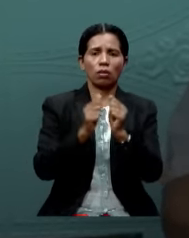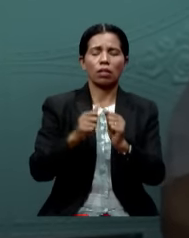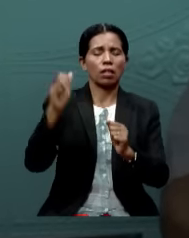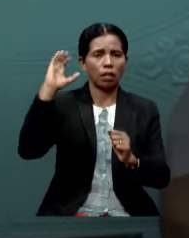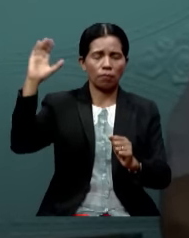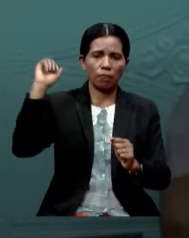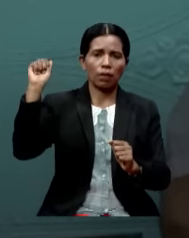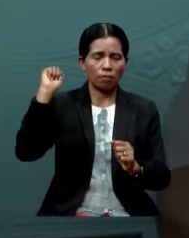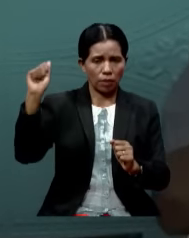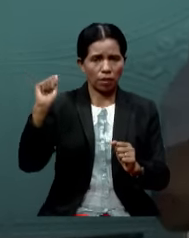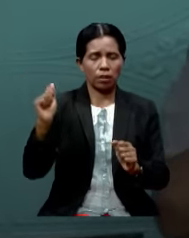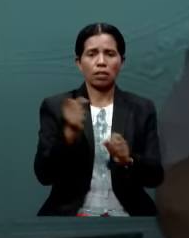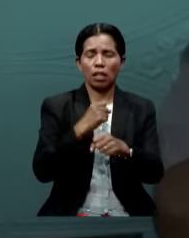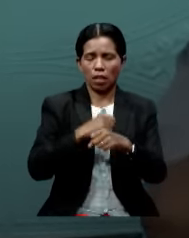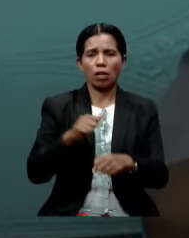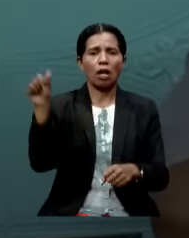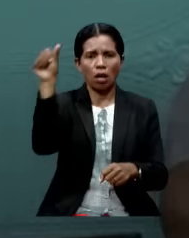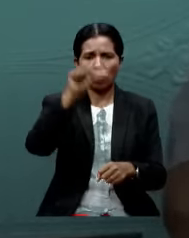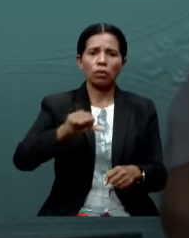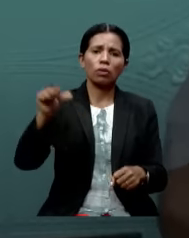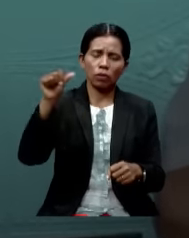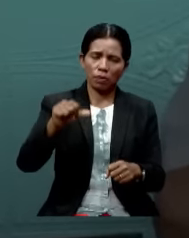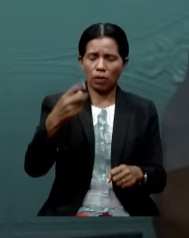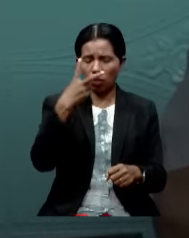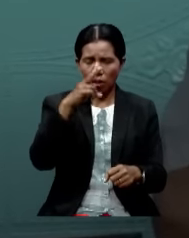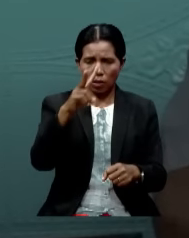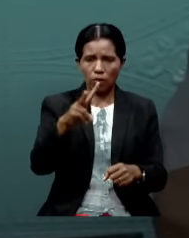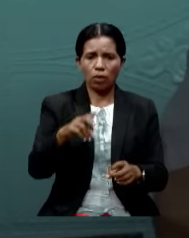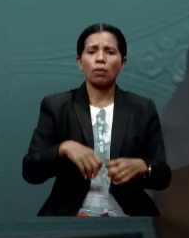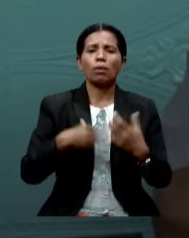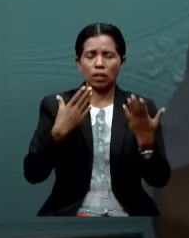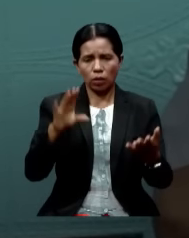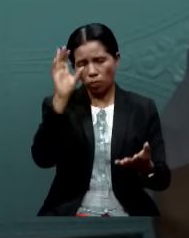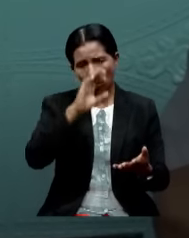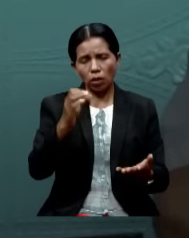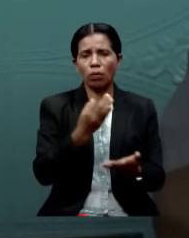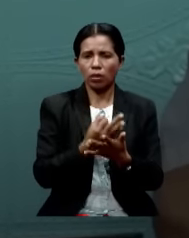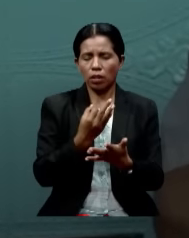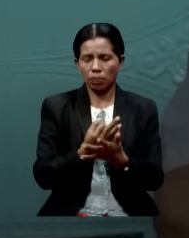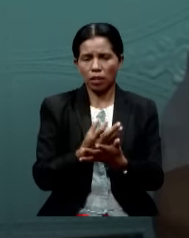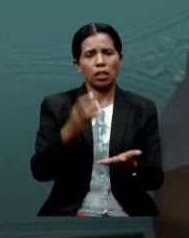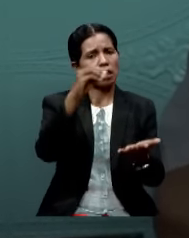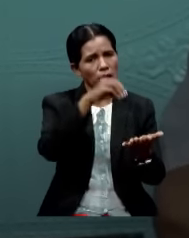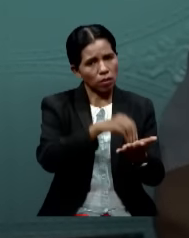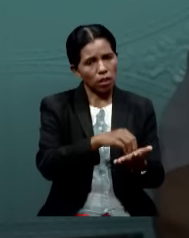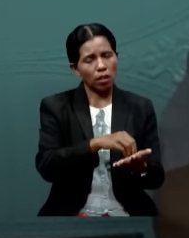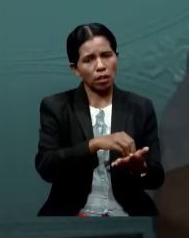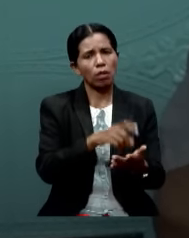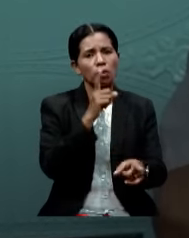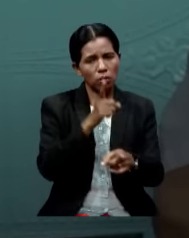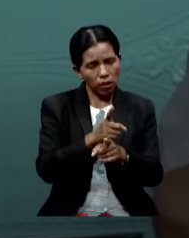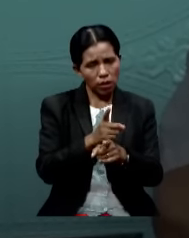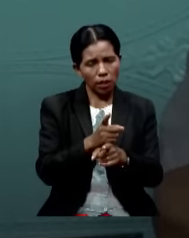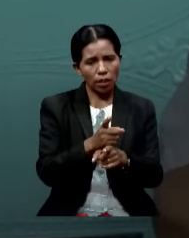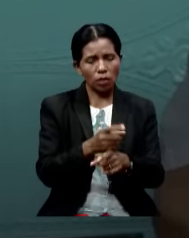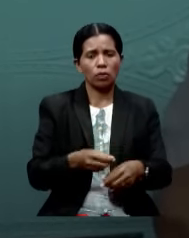auditoria para ita hare tok osan be kalokane baru ni